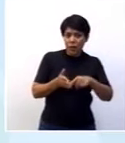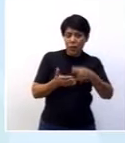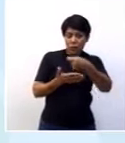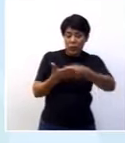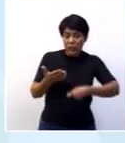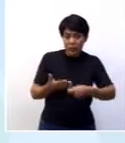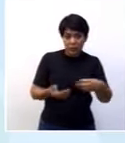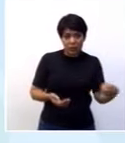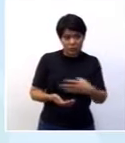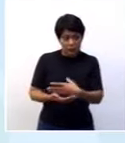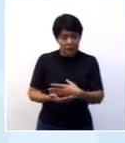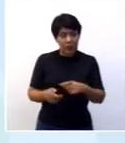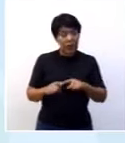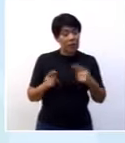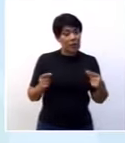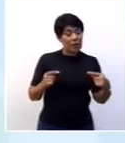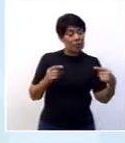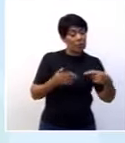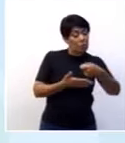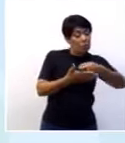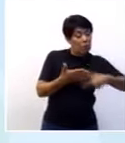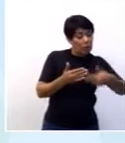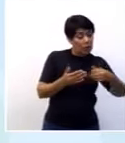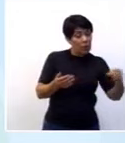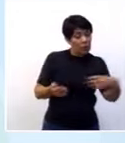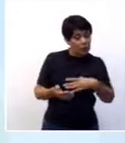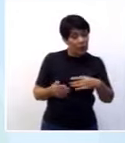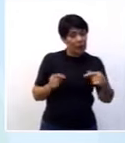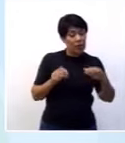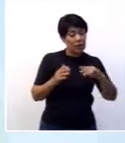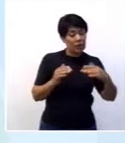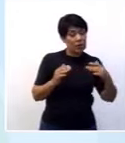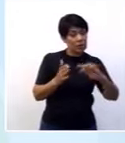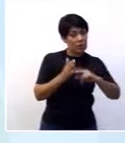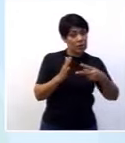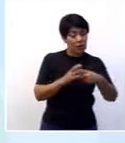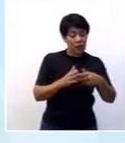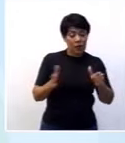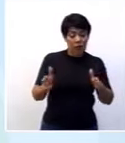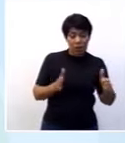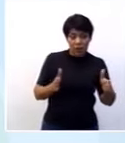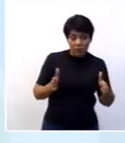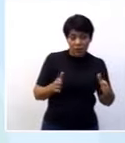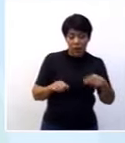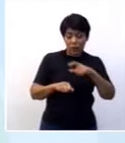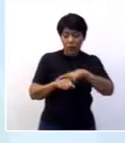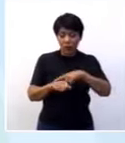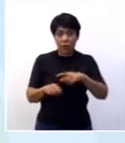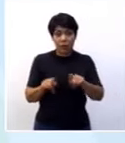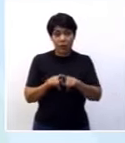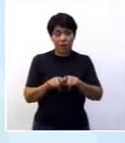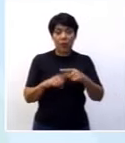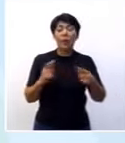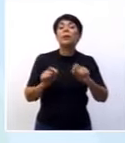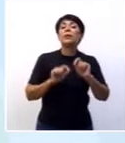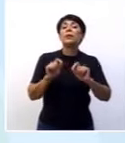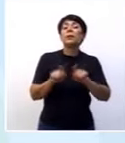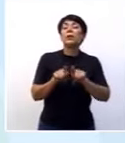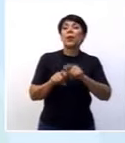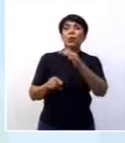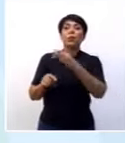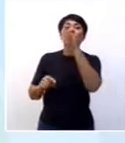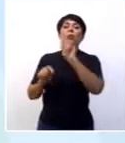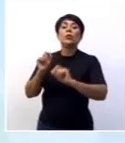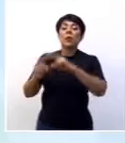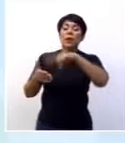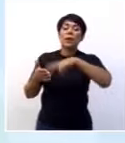não necessariamente está ligada apenas a tempo e espaço, mas ela também tem a ver com a recepção desse texto, né?